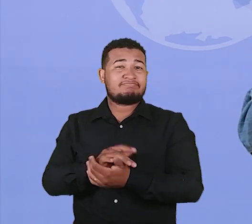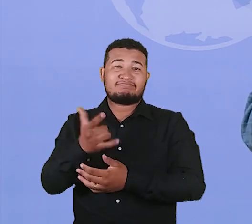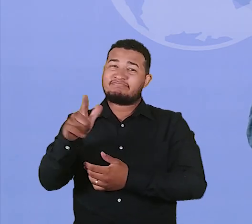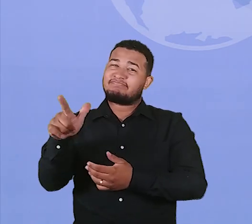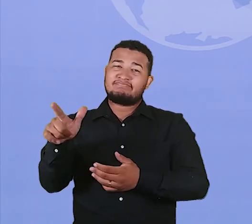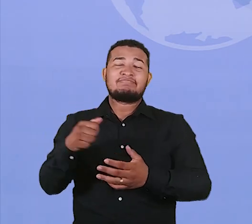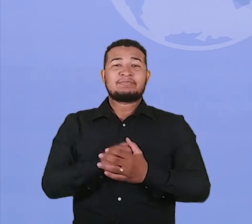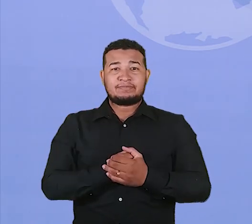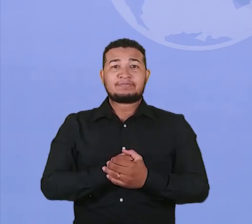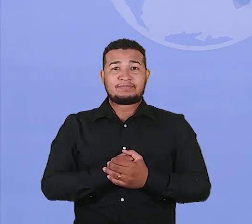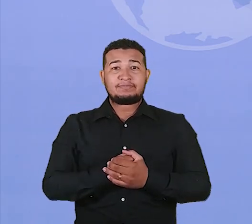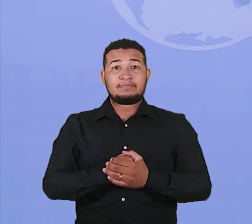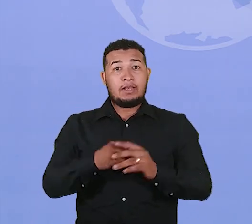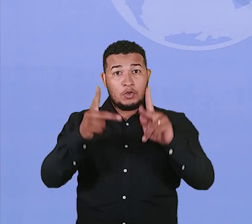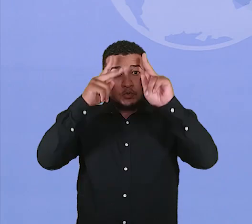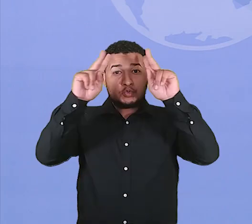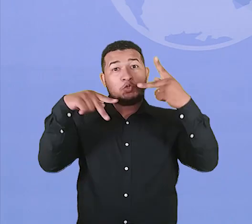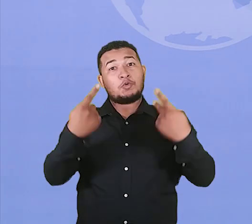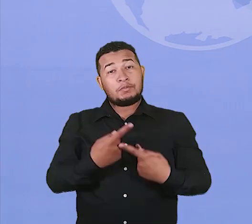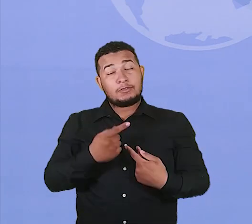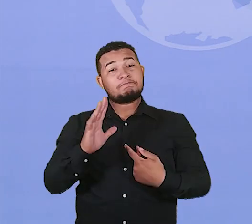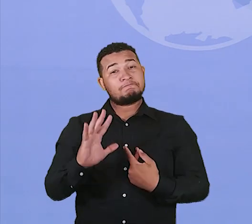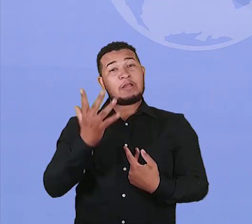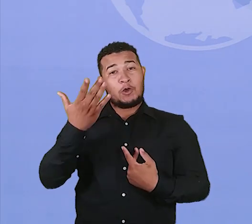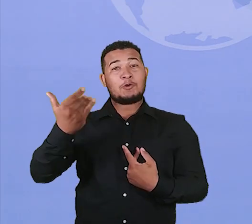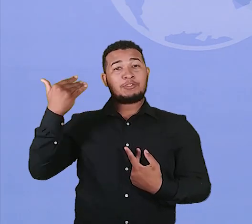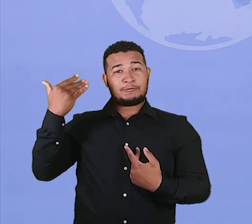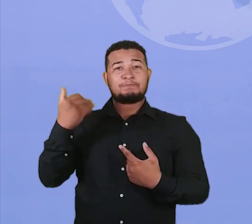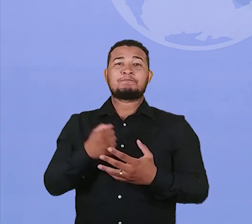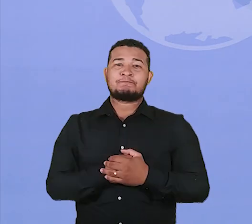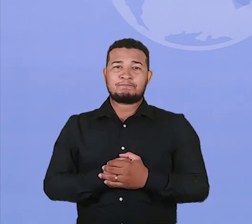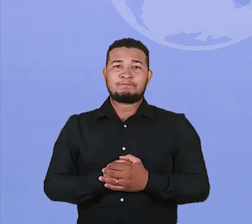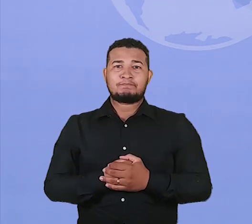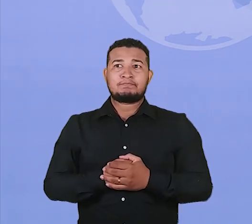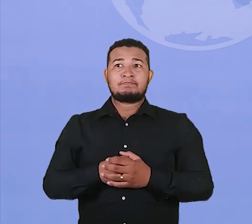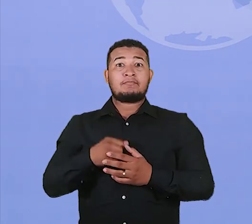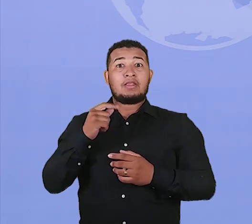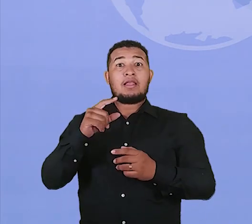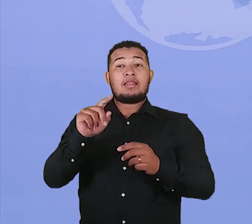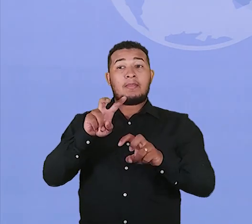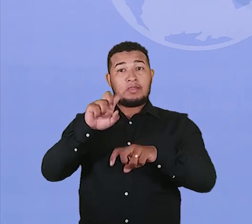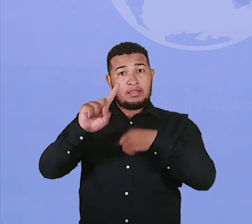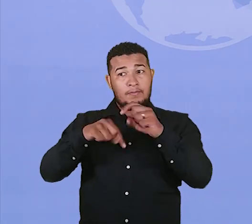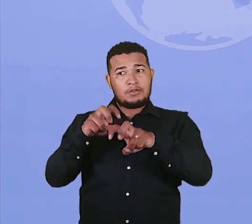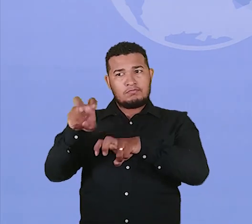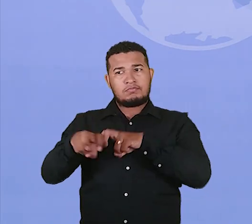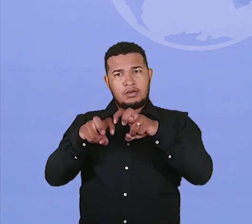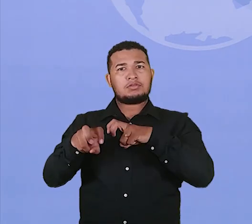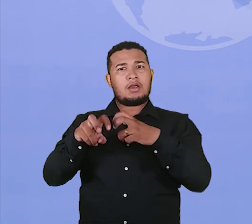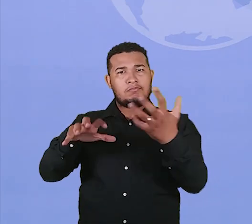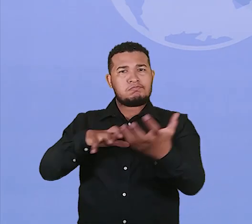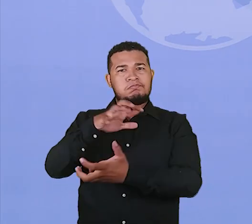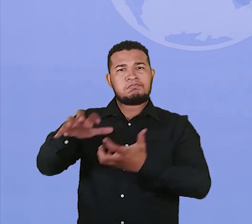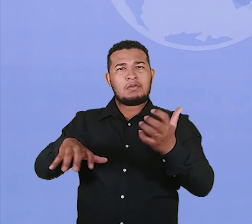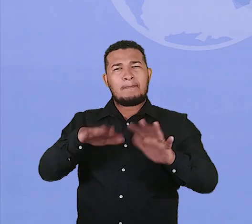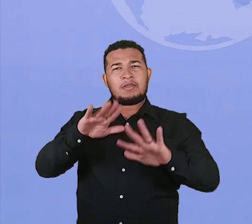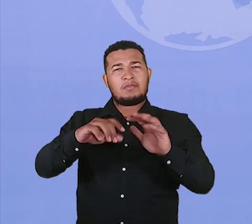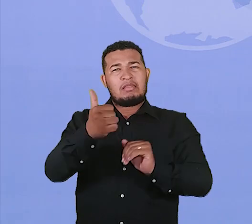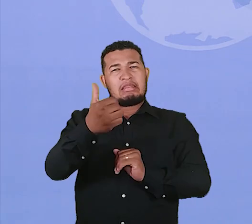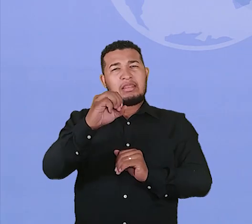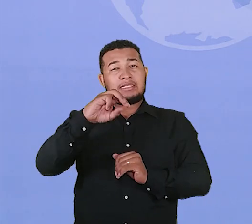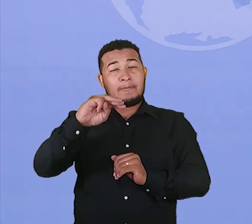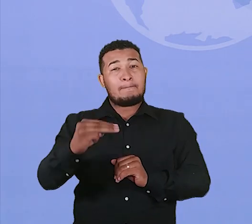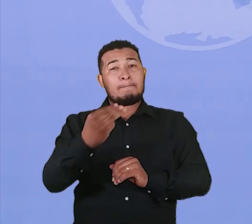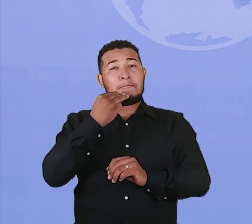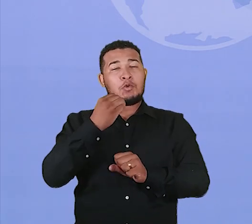gerações tá a com o ser humano isso aconteceu e na revolução agrícola que foram os dez mil